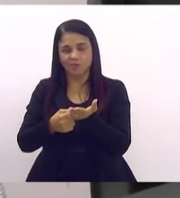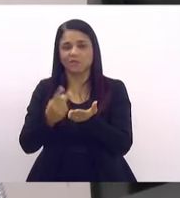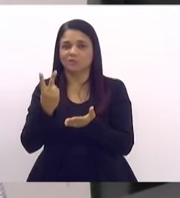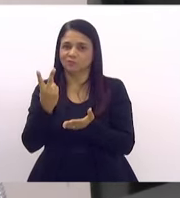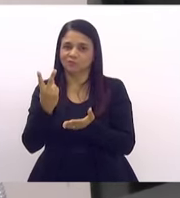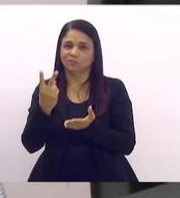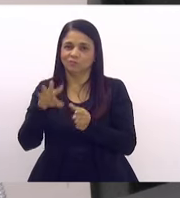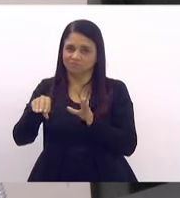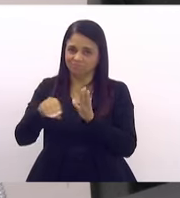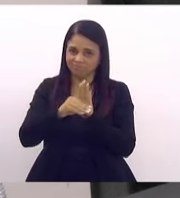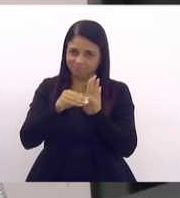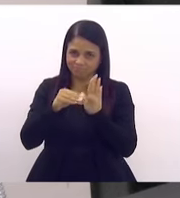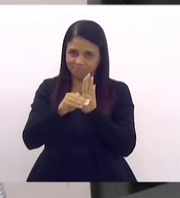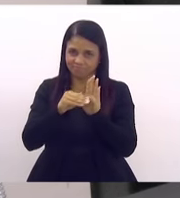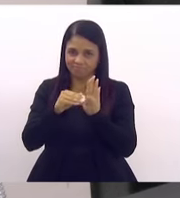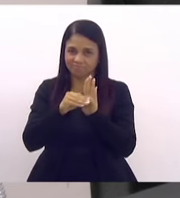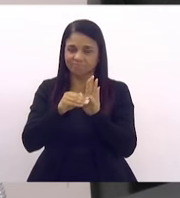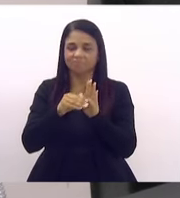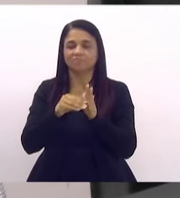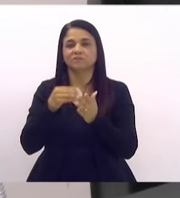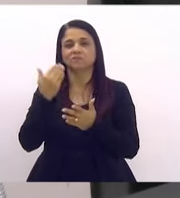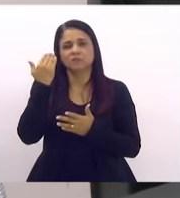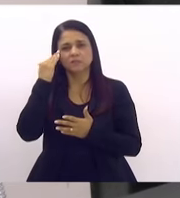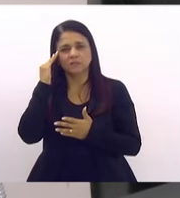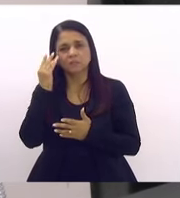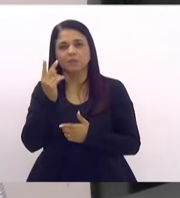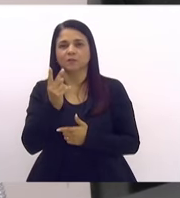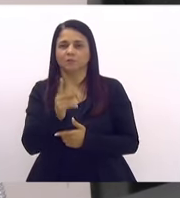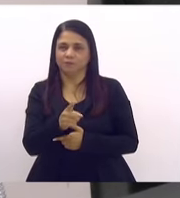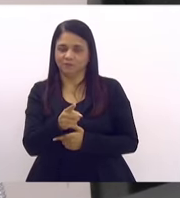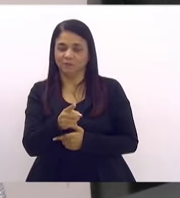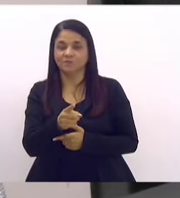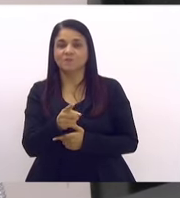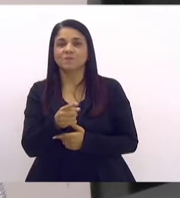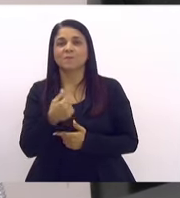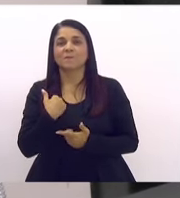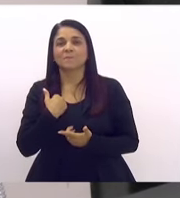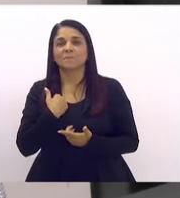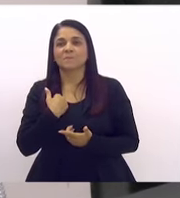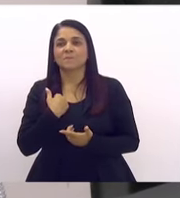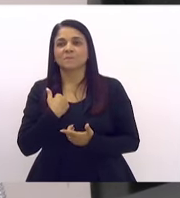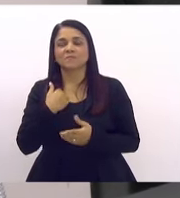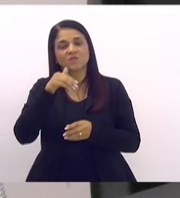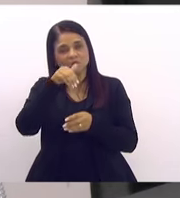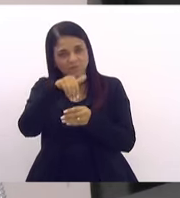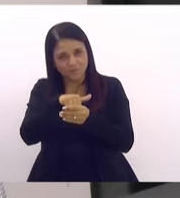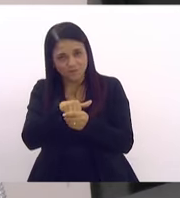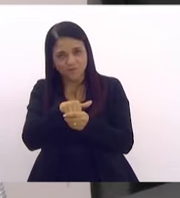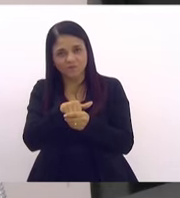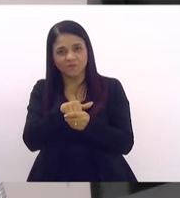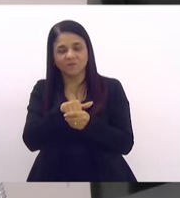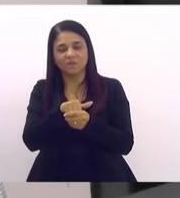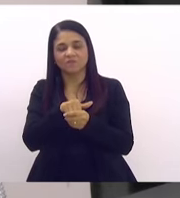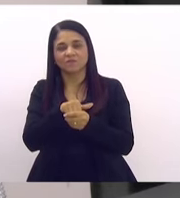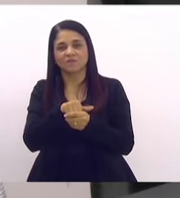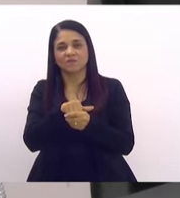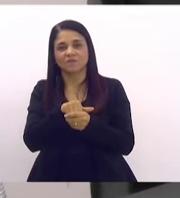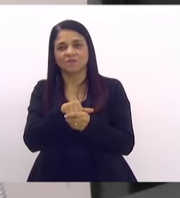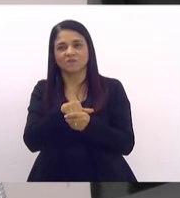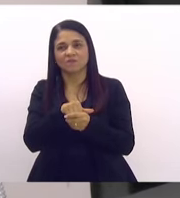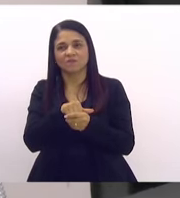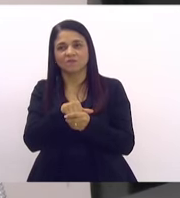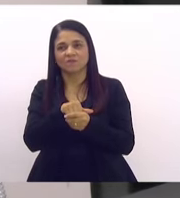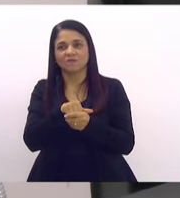algo, de acordo com o entendimento de Vossa Excelência, a gente votar e, se for o caso, já